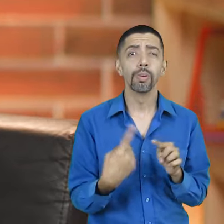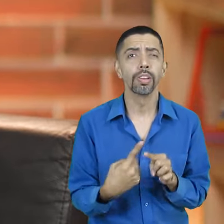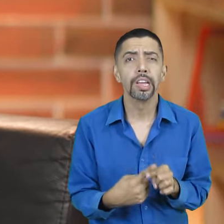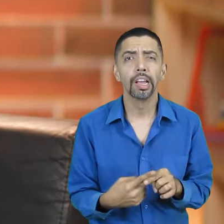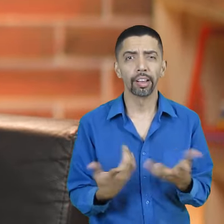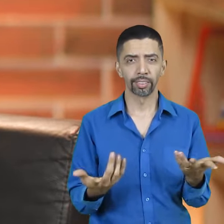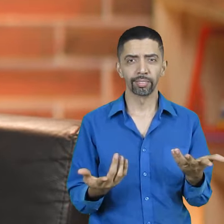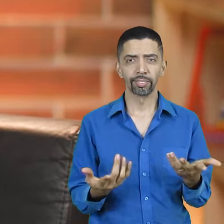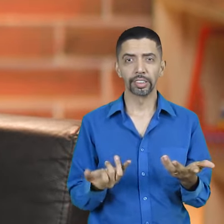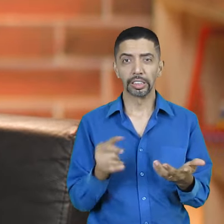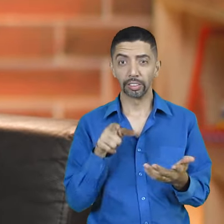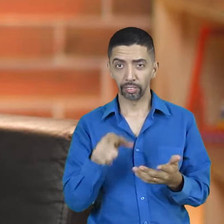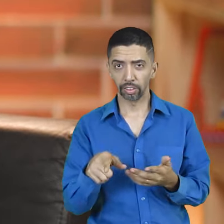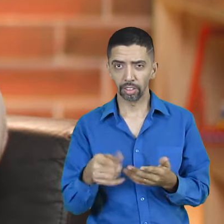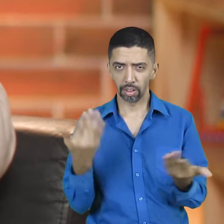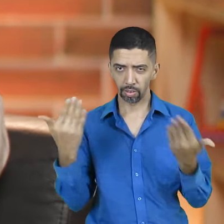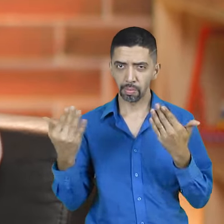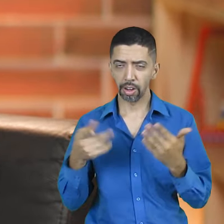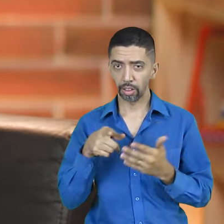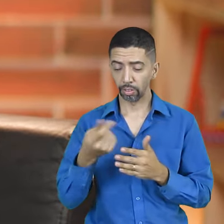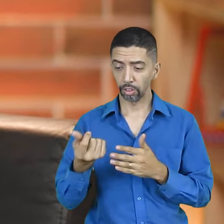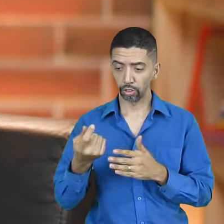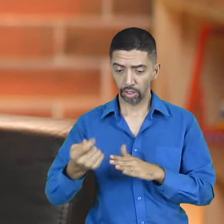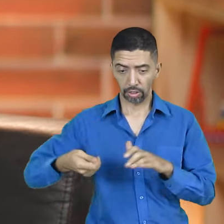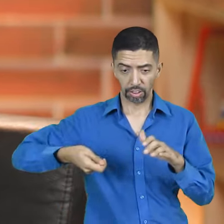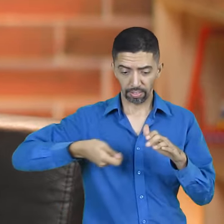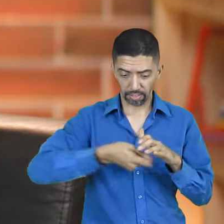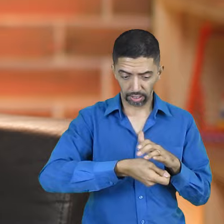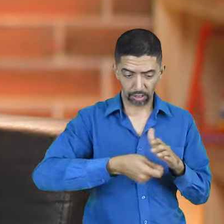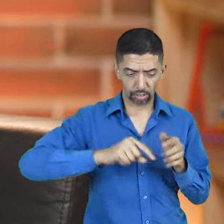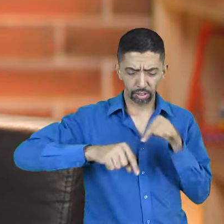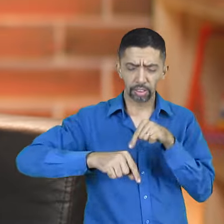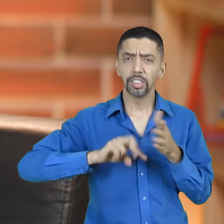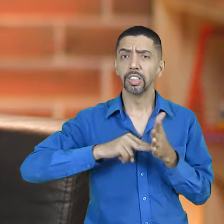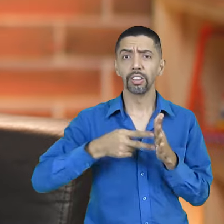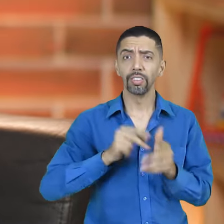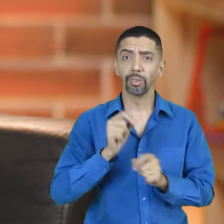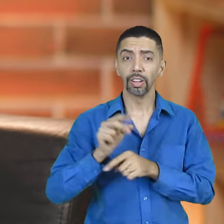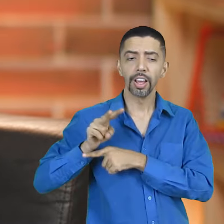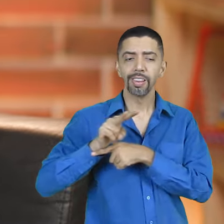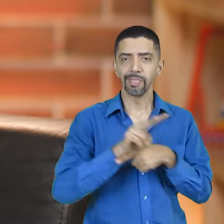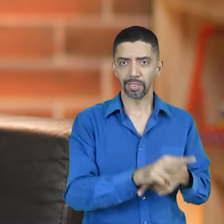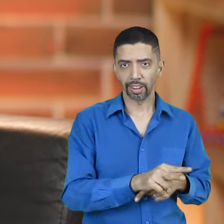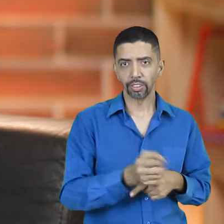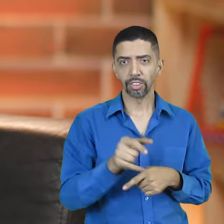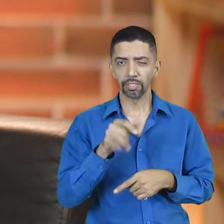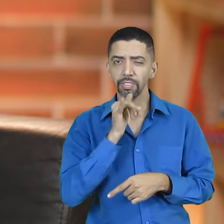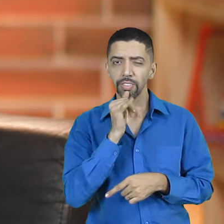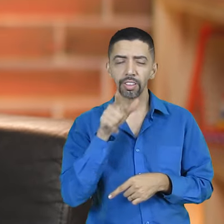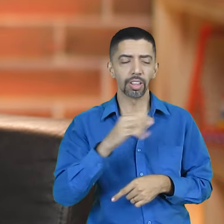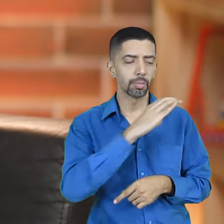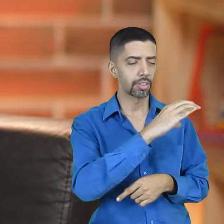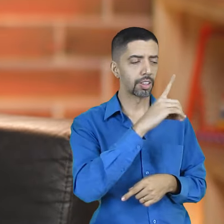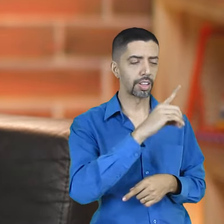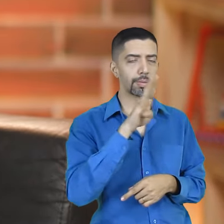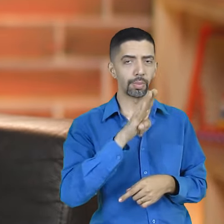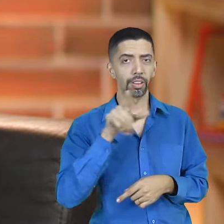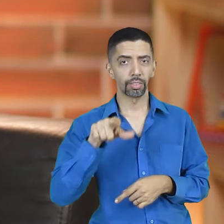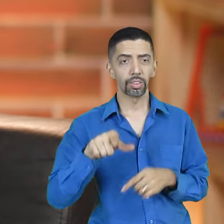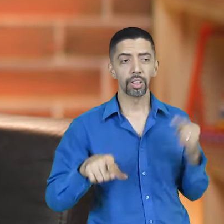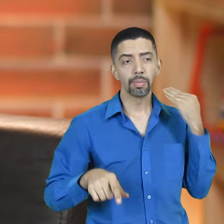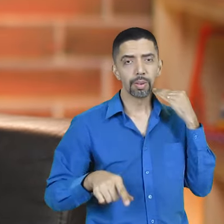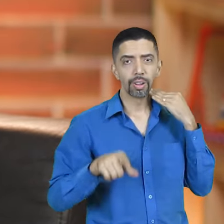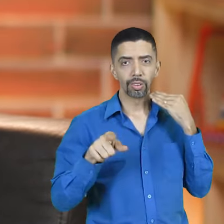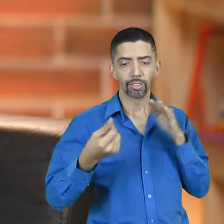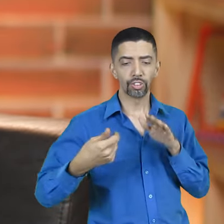lá. Quando a gente investe, nós estamos emprestando o nosso dinheiro para alguém. Se eu coloco no CDB, eu estou emprestando para o banco. Se eu